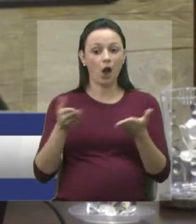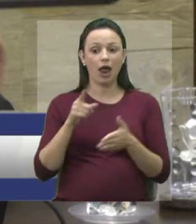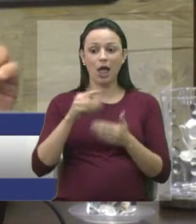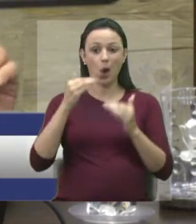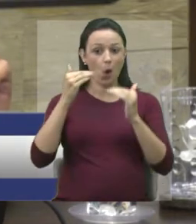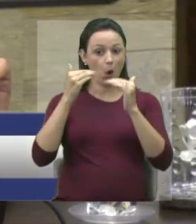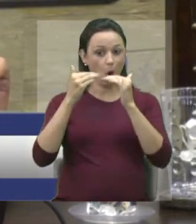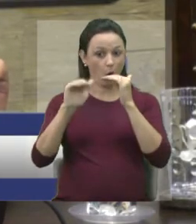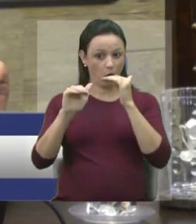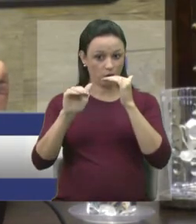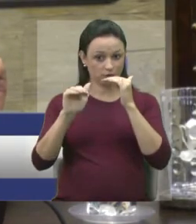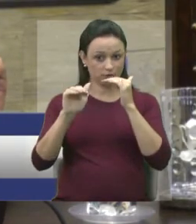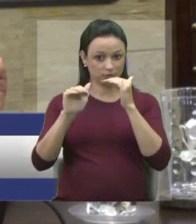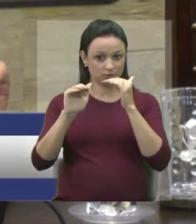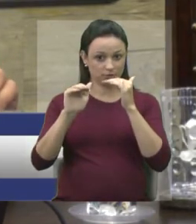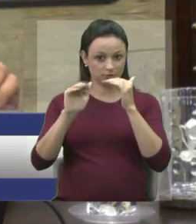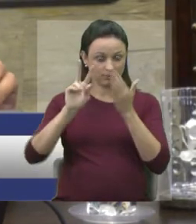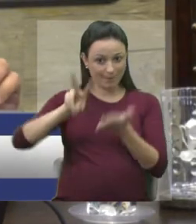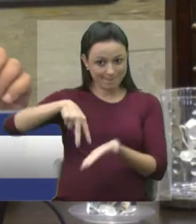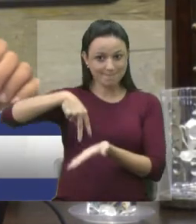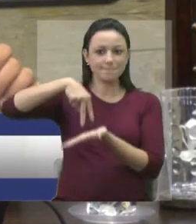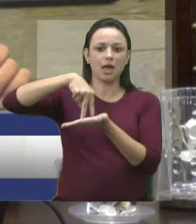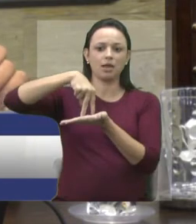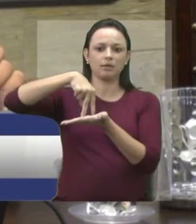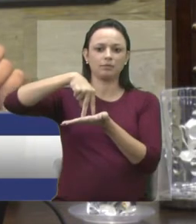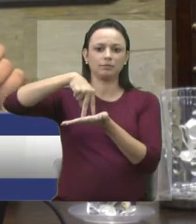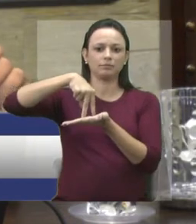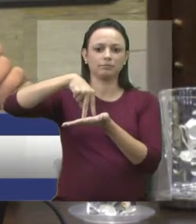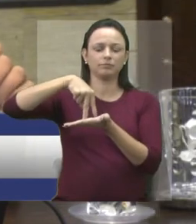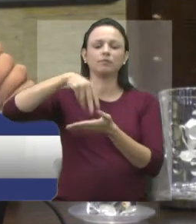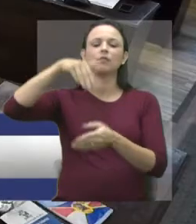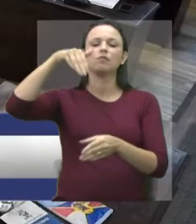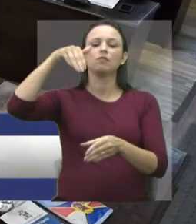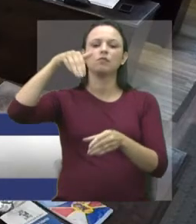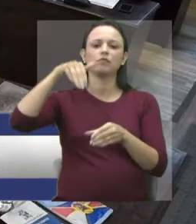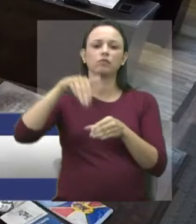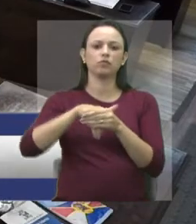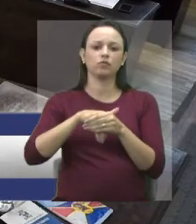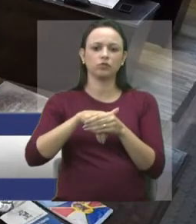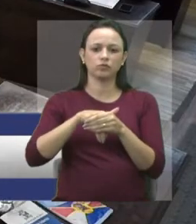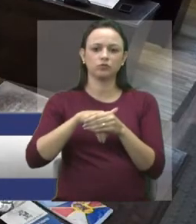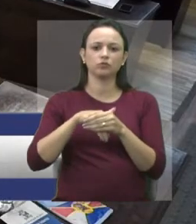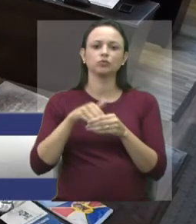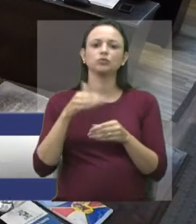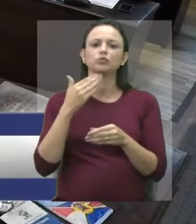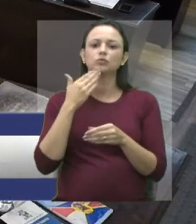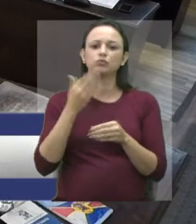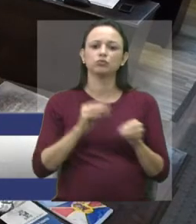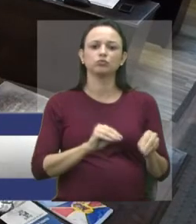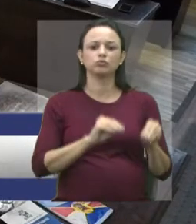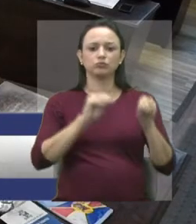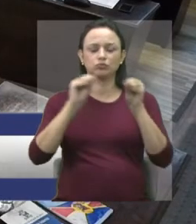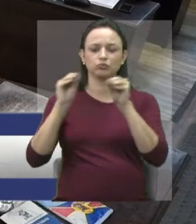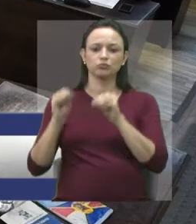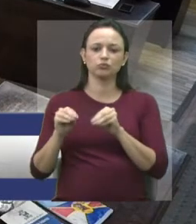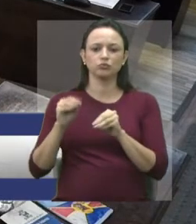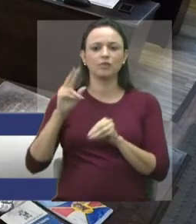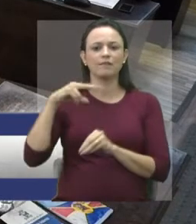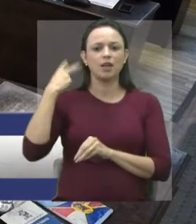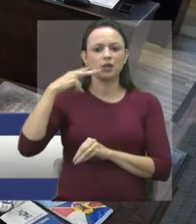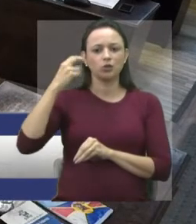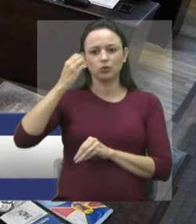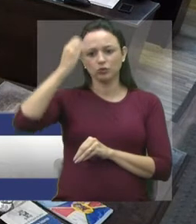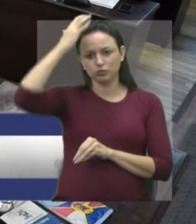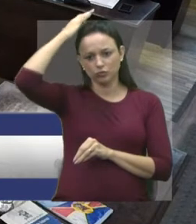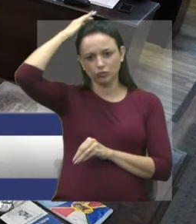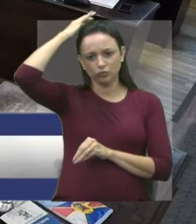contrário, permaneçam de pé. Está em votação o pedido de adiamento do vereador Toninho Masson